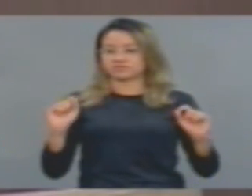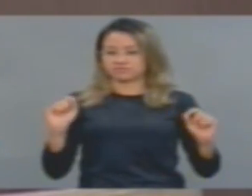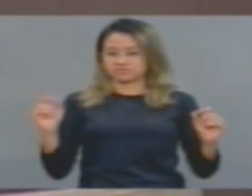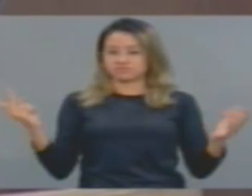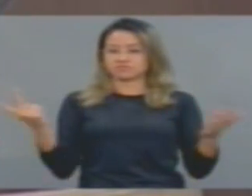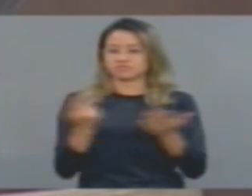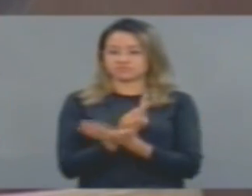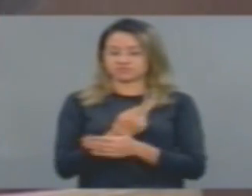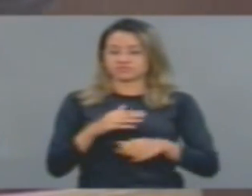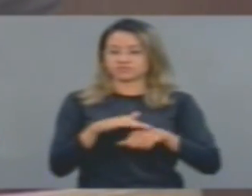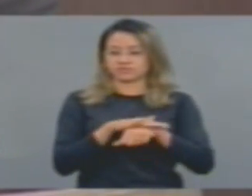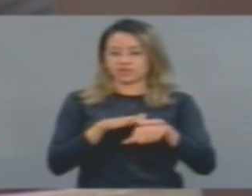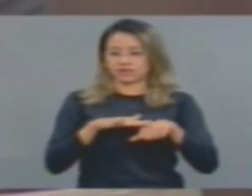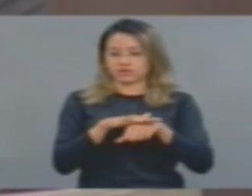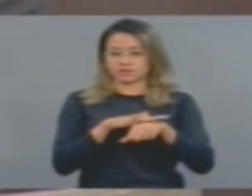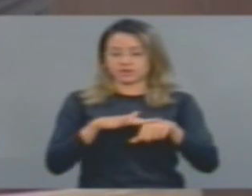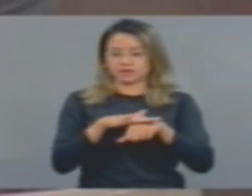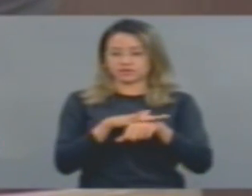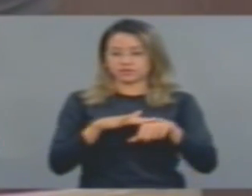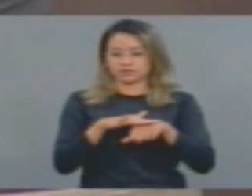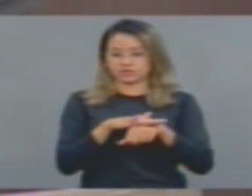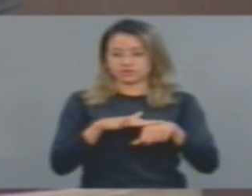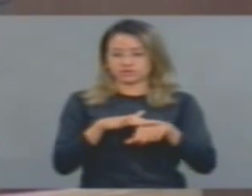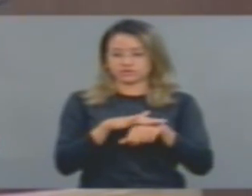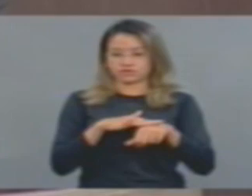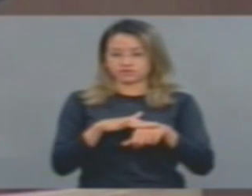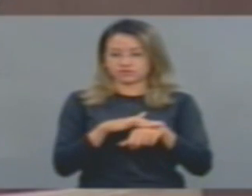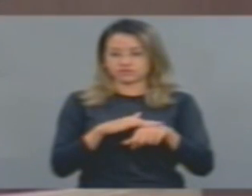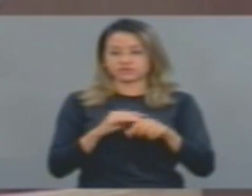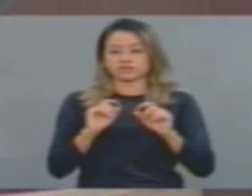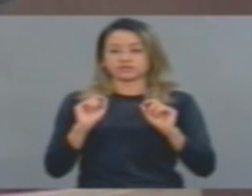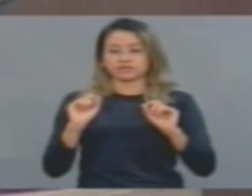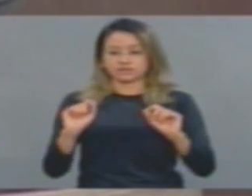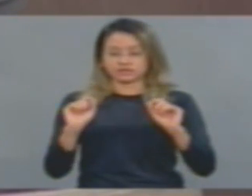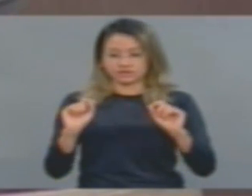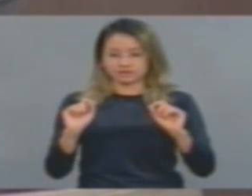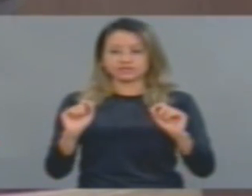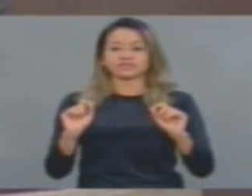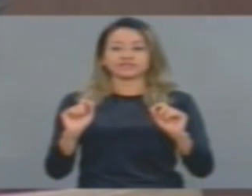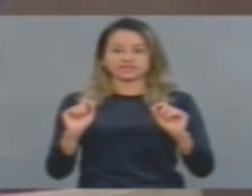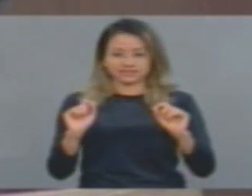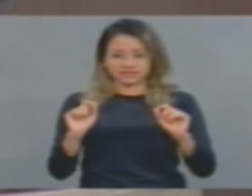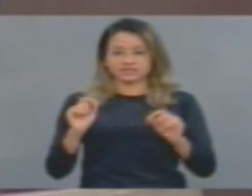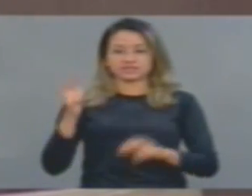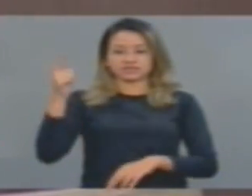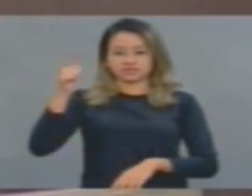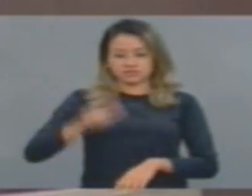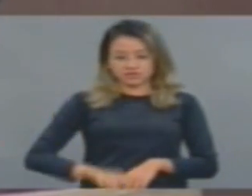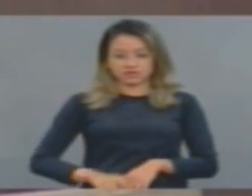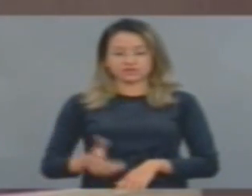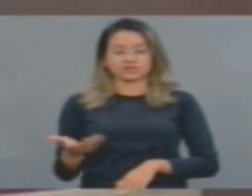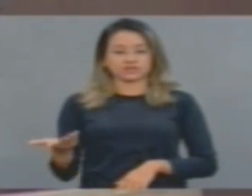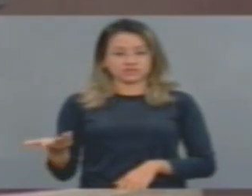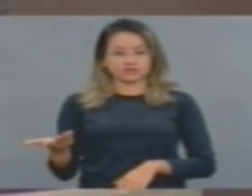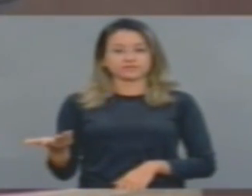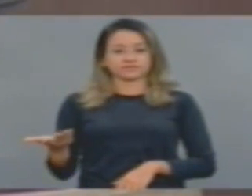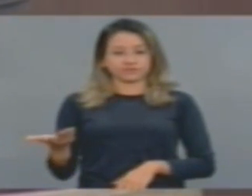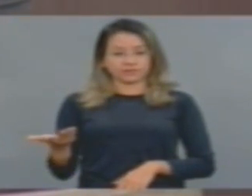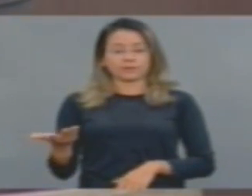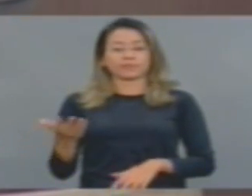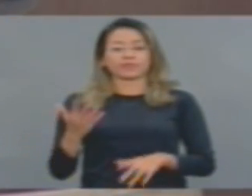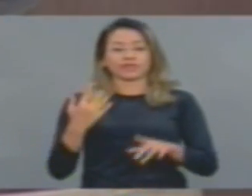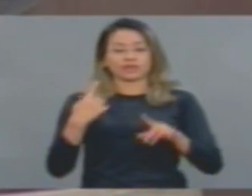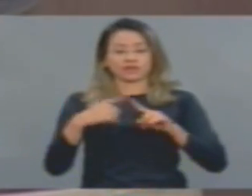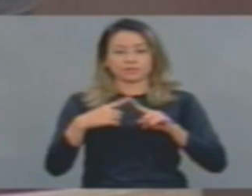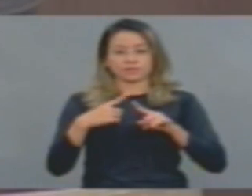direção do centro, mais uma vez, após mais uma